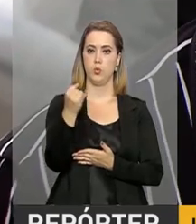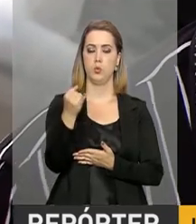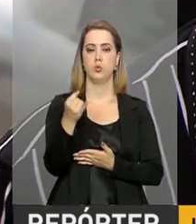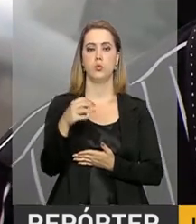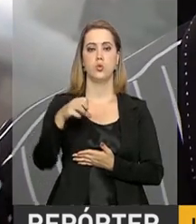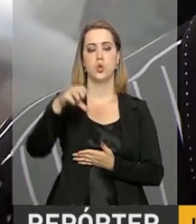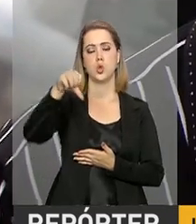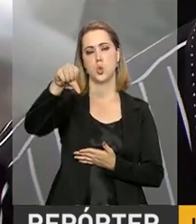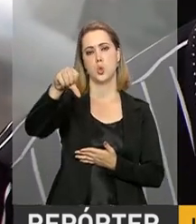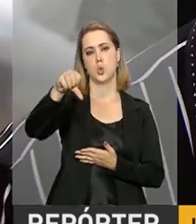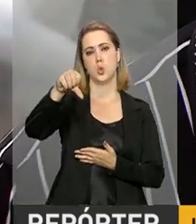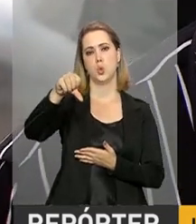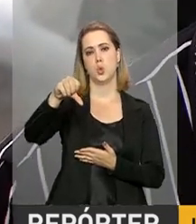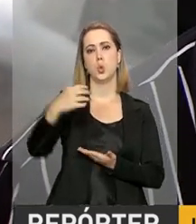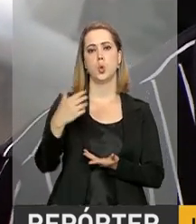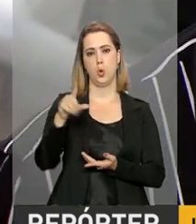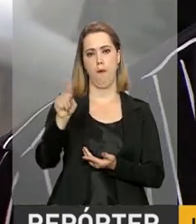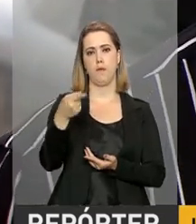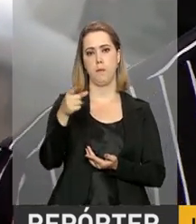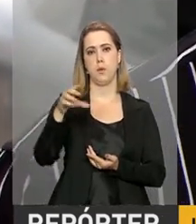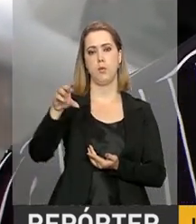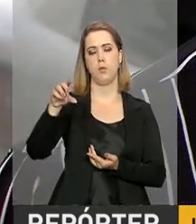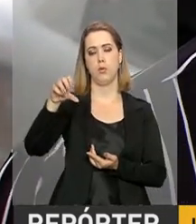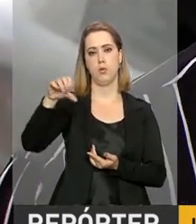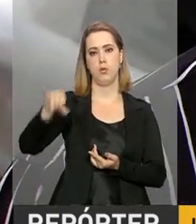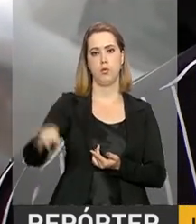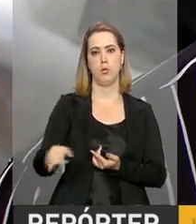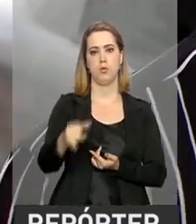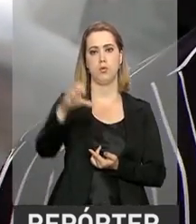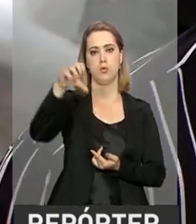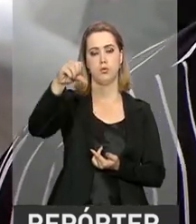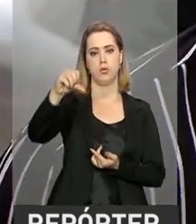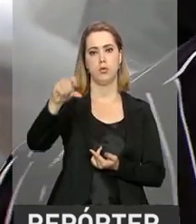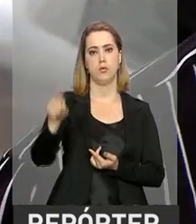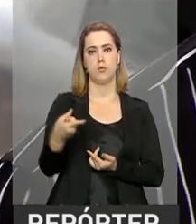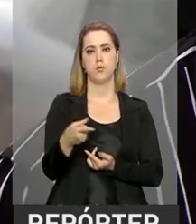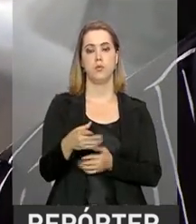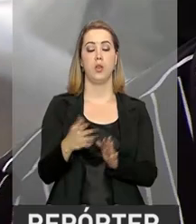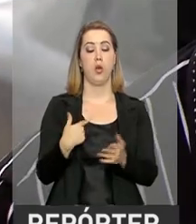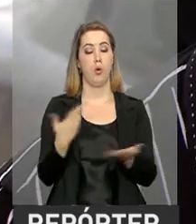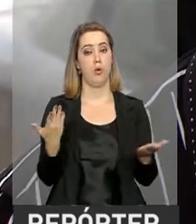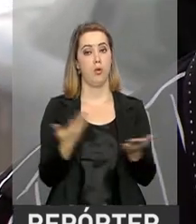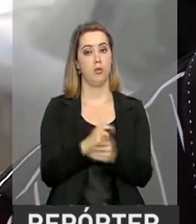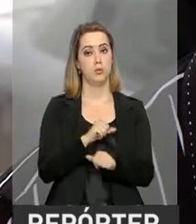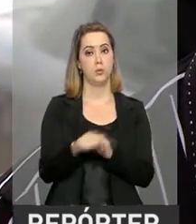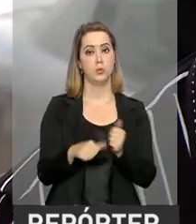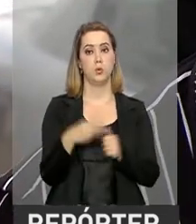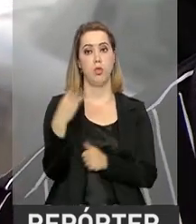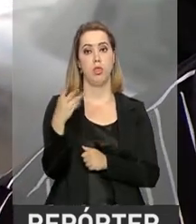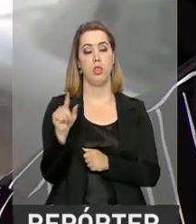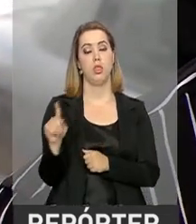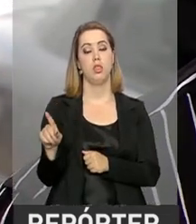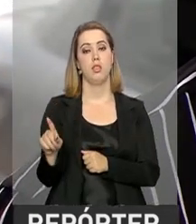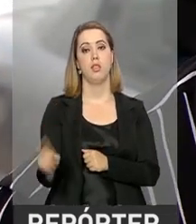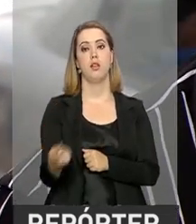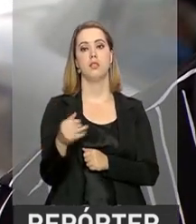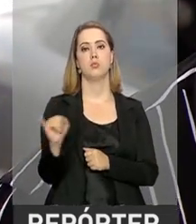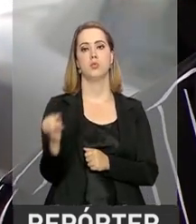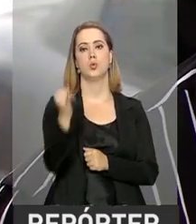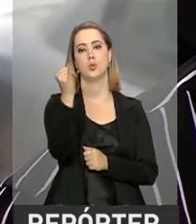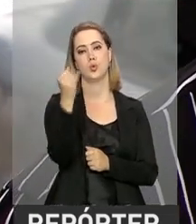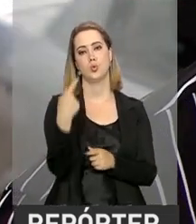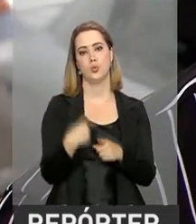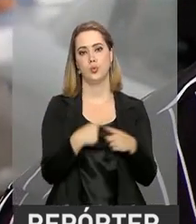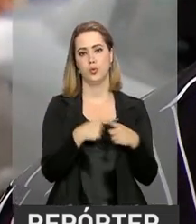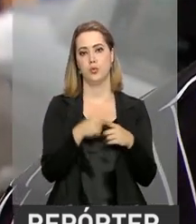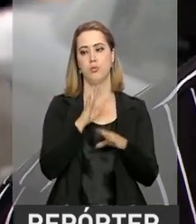de de juro que eu ia pagar nesse carro aí eu fazendo pelo fato vou pagar aí seus 3.000 né de de de juro Então para mim